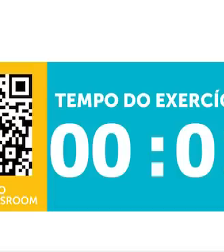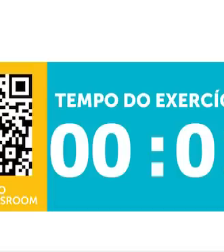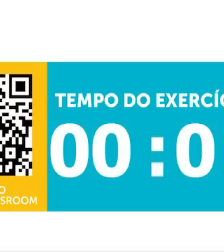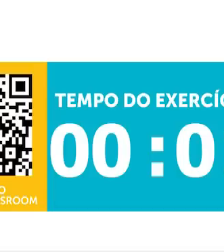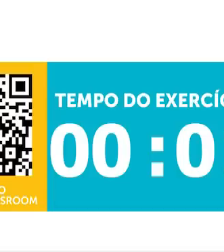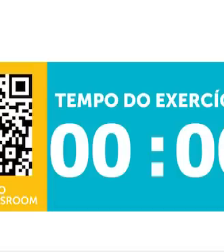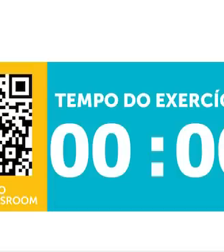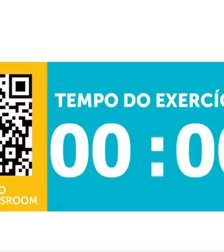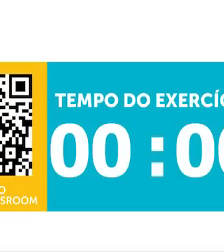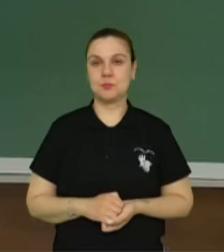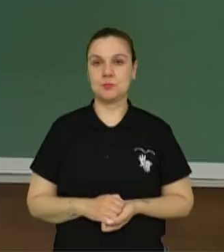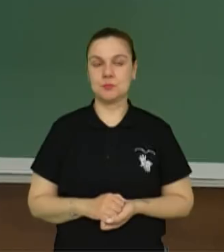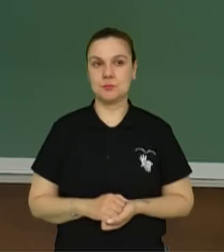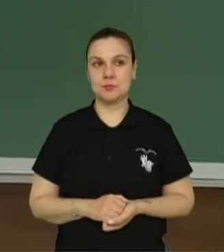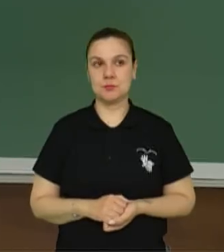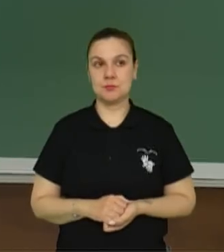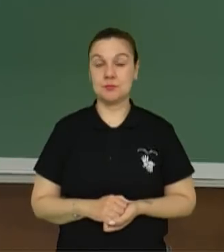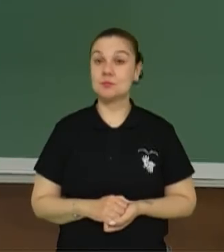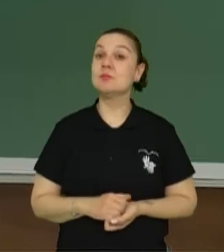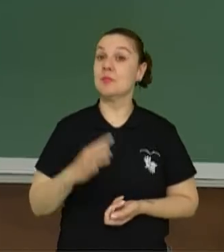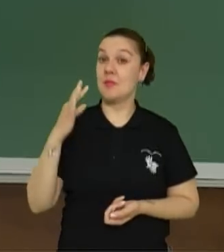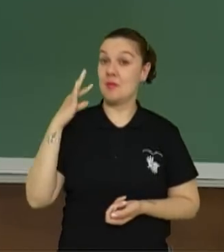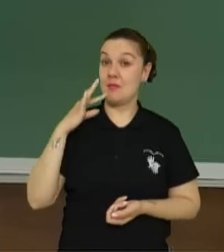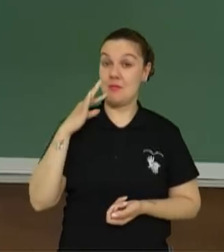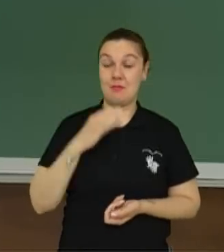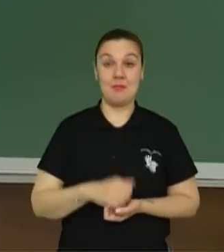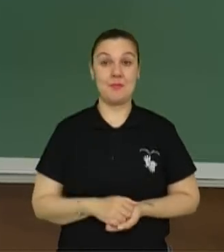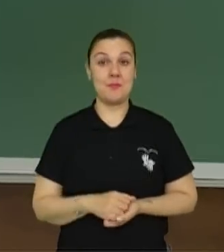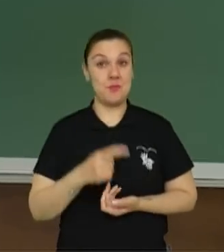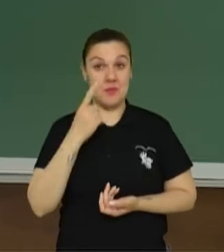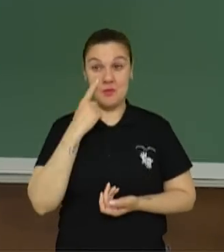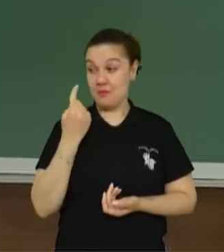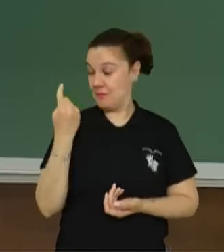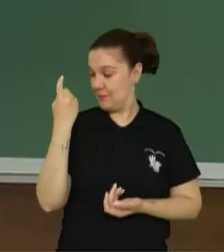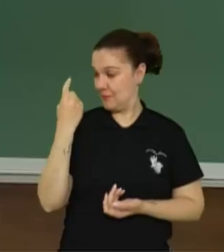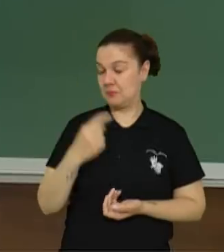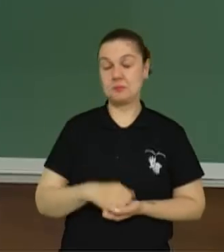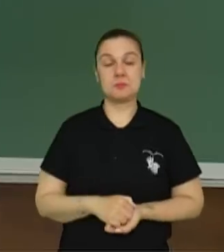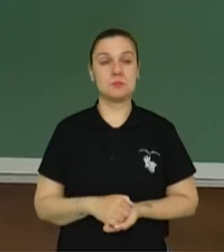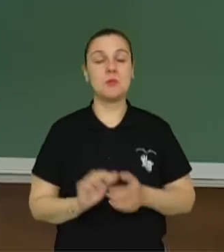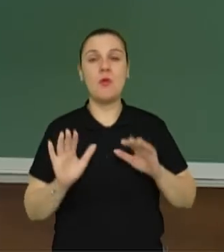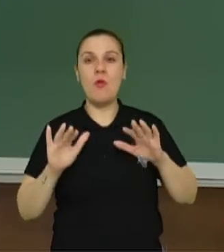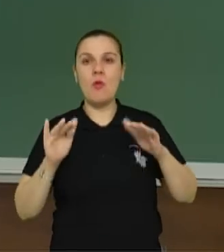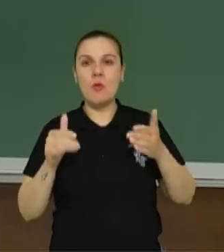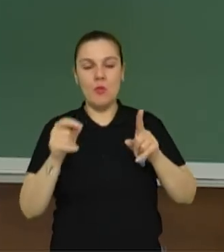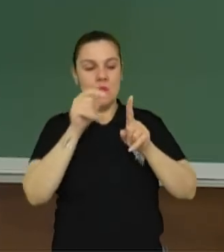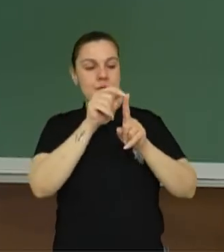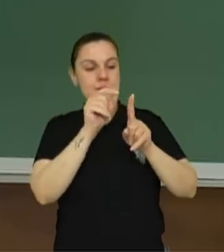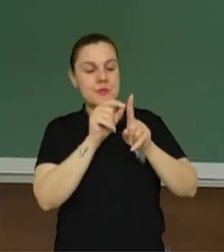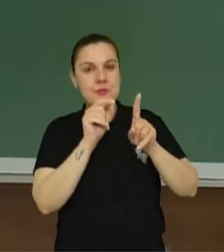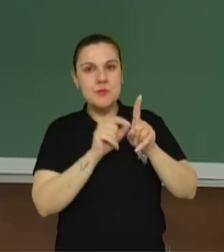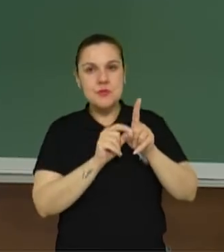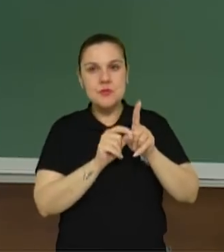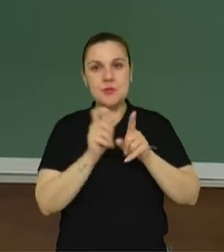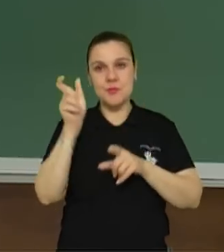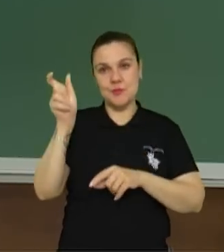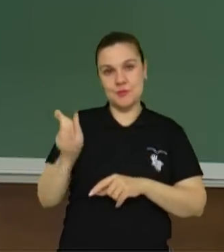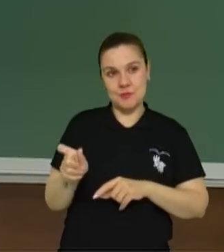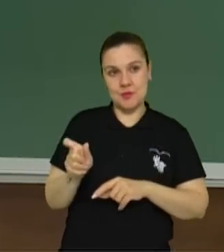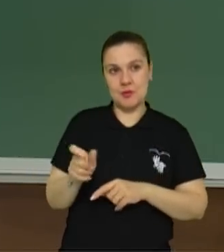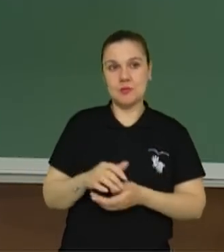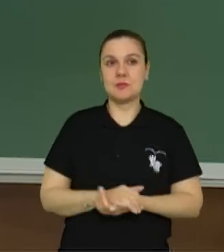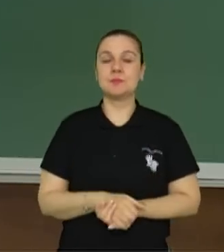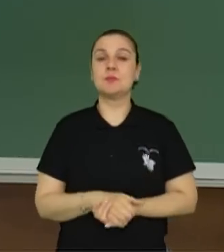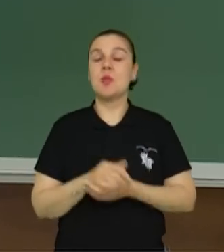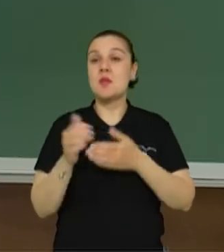Legal, pessoal. Vejamos aqui então qual é o tipo de sujeito utilizado, né? E